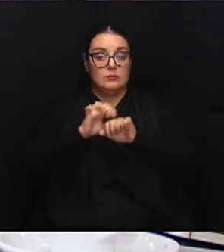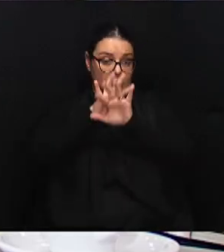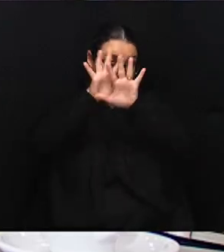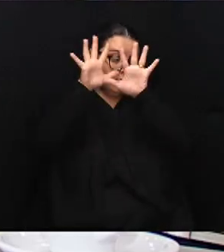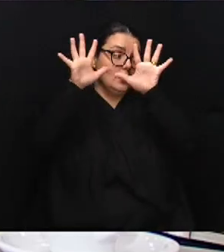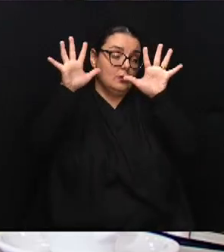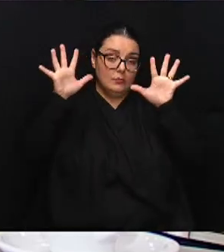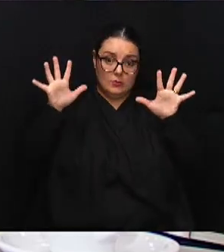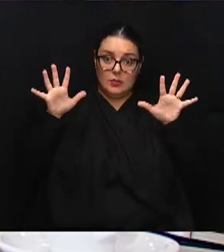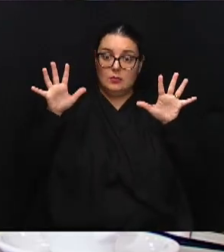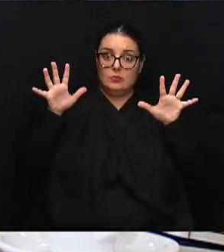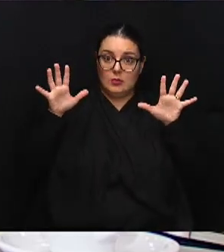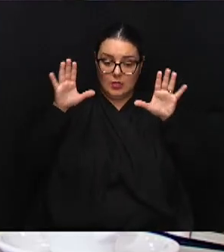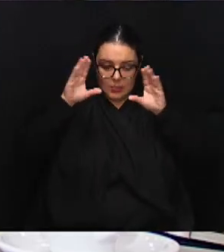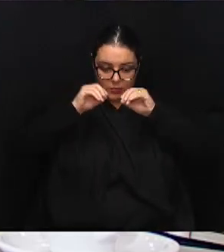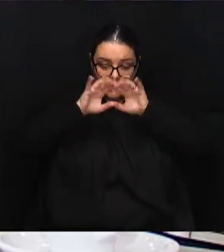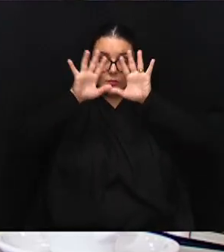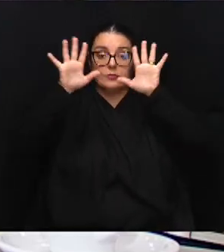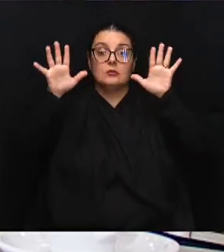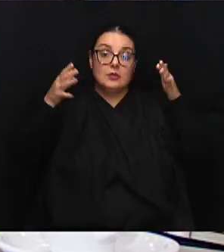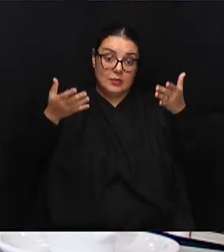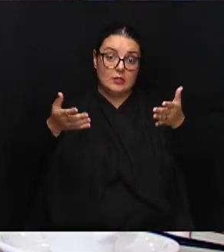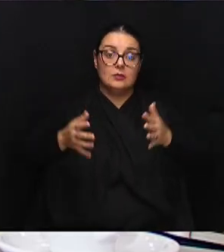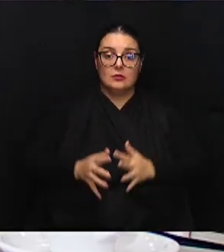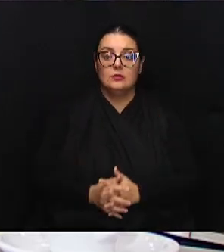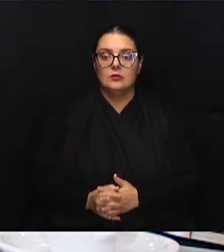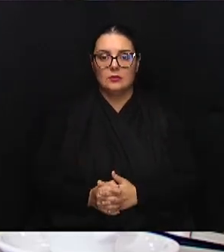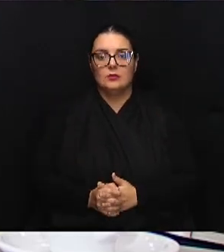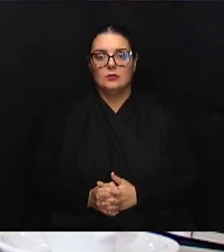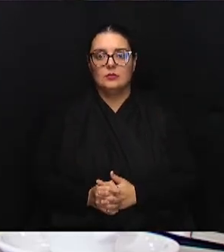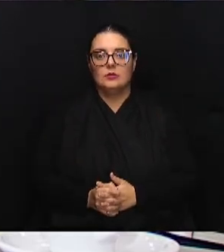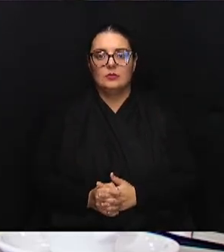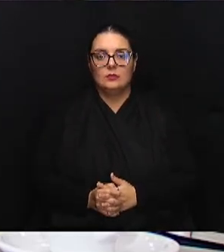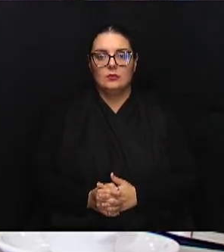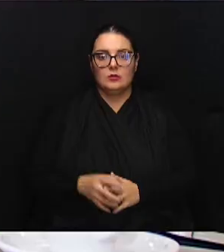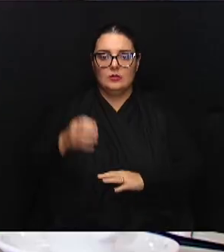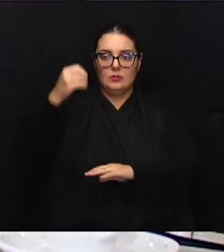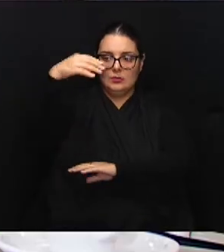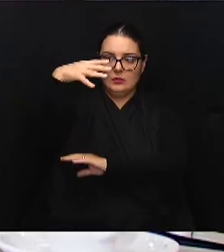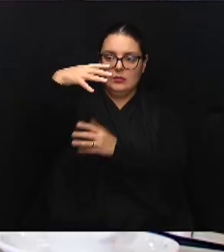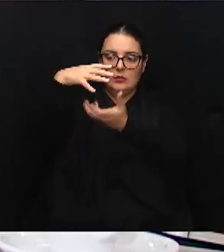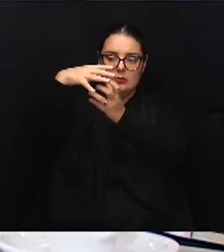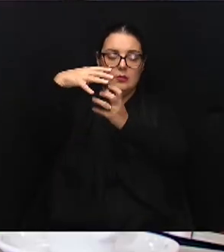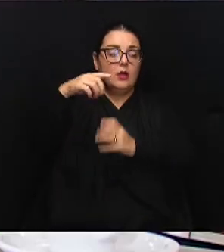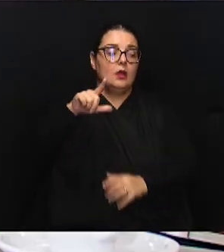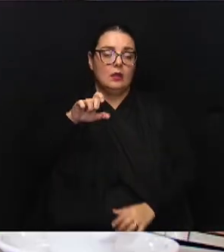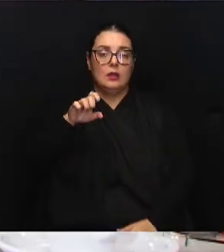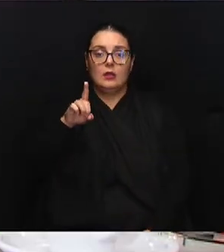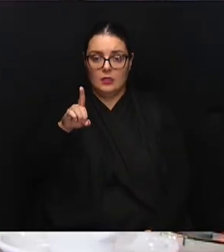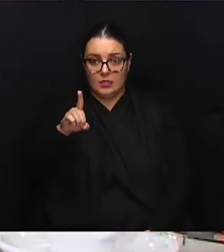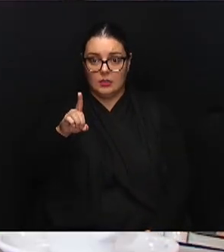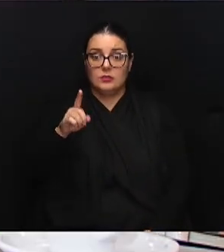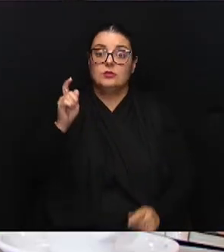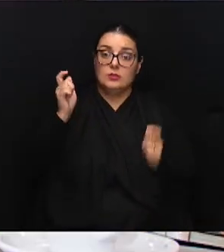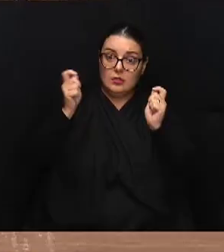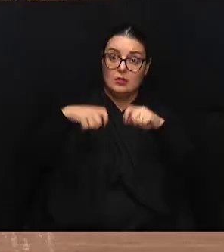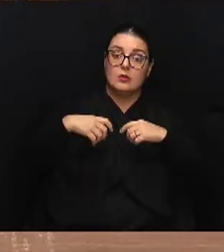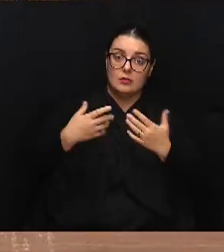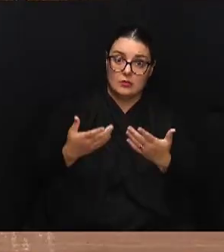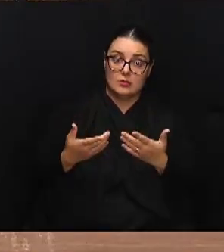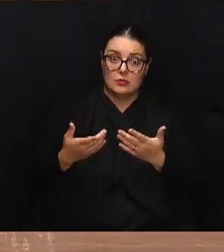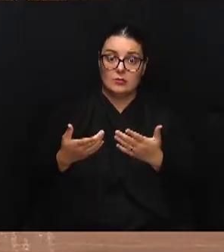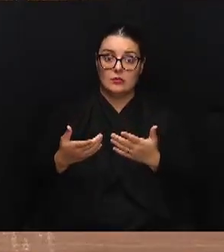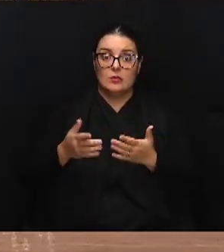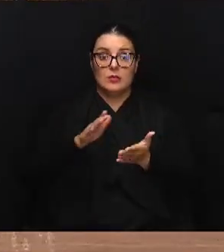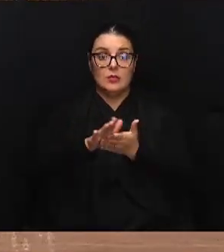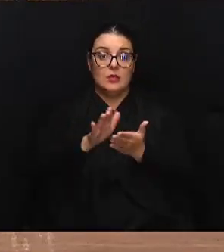luminosidade, tornar as noites mais claras, né? Com lâmpadas a LED que são, além de eficientes,